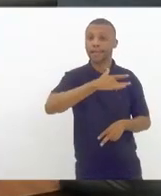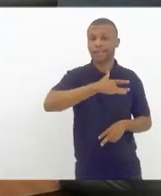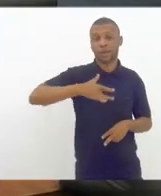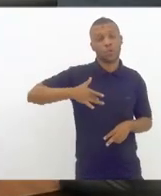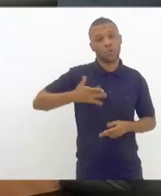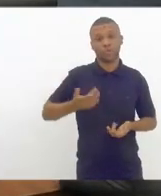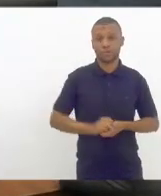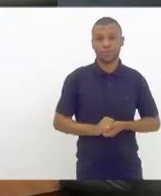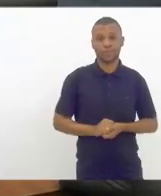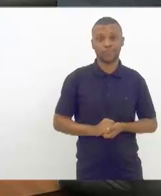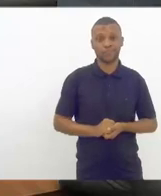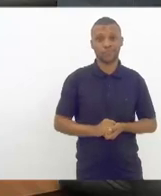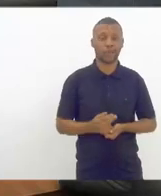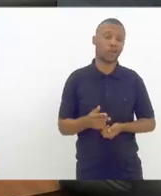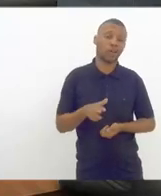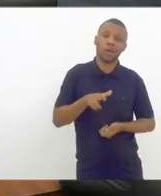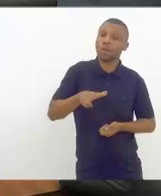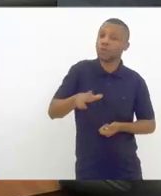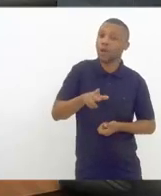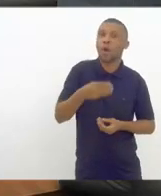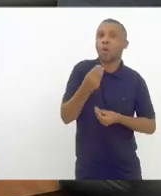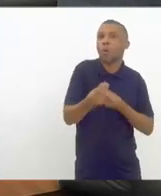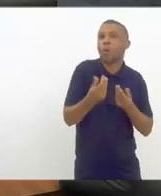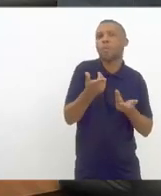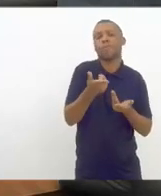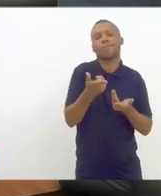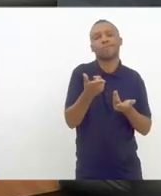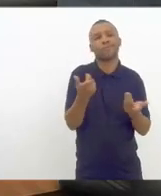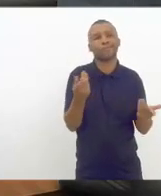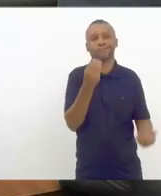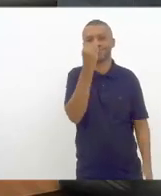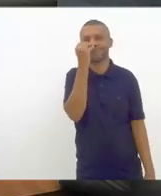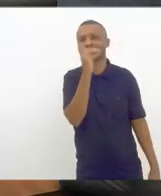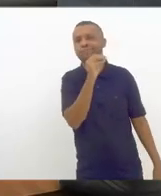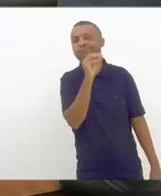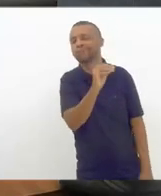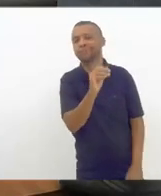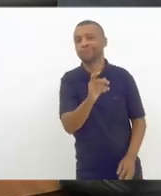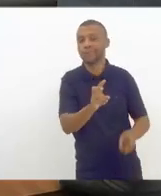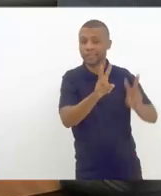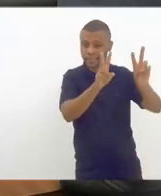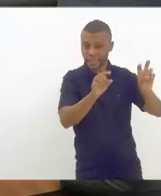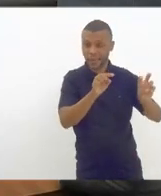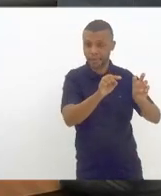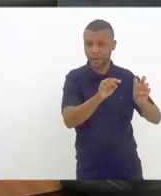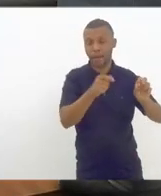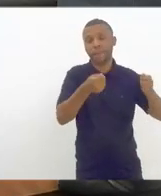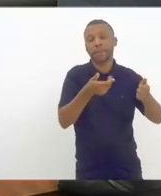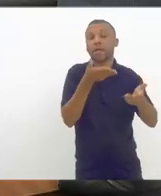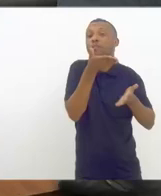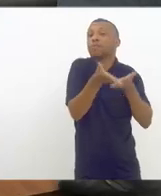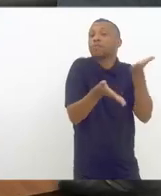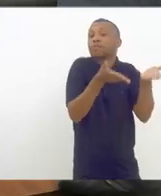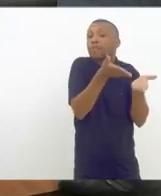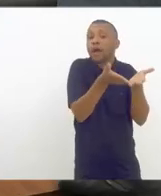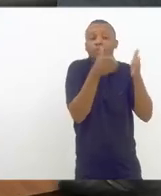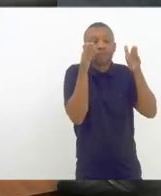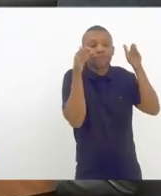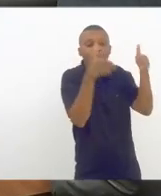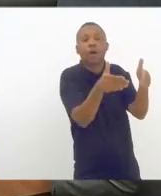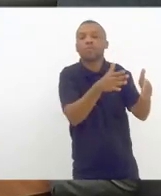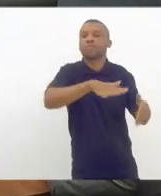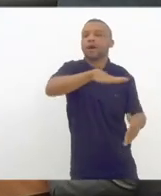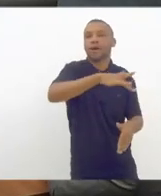como negar que a questão da violência contra a mulher deve ser também tratada pelo olhar da saúde pública.